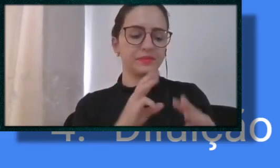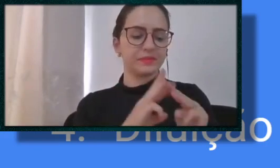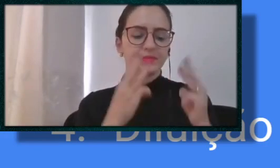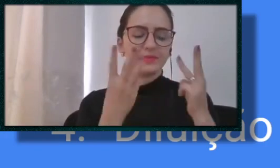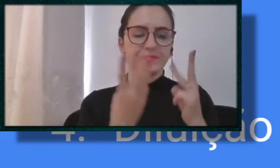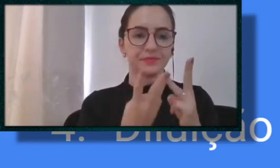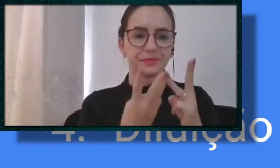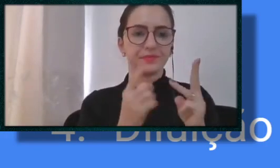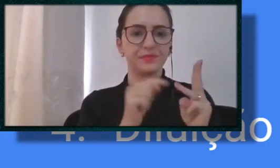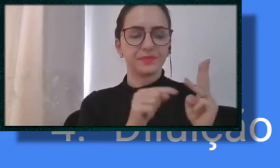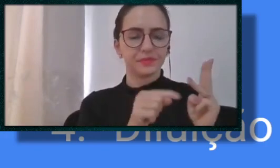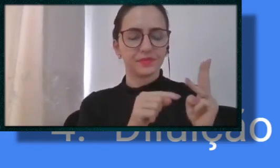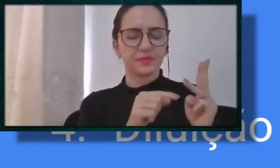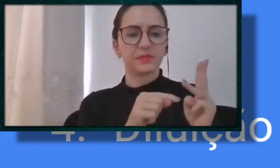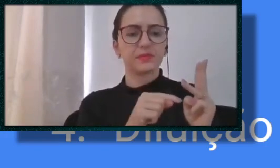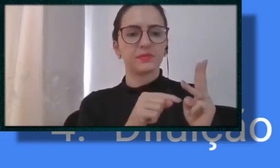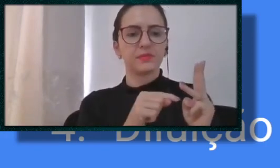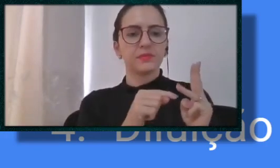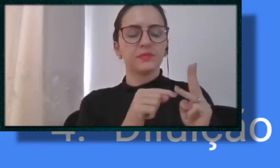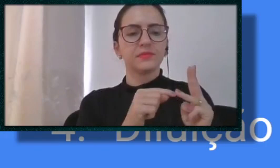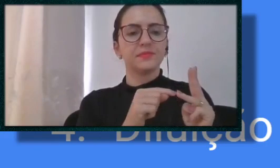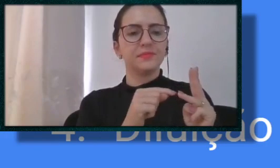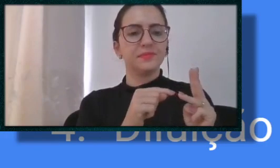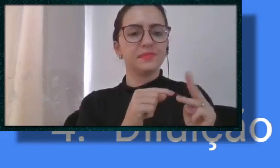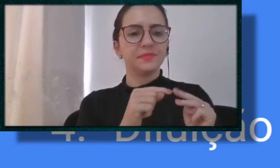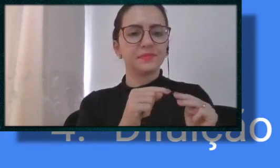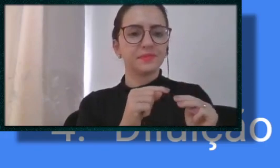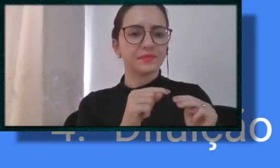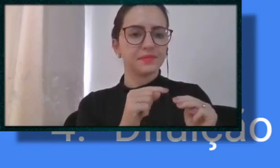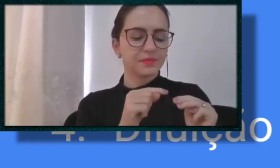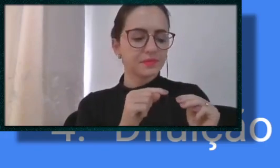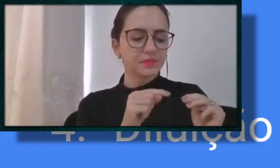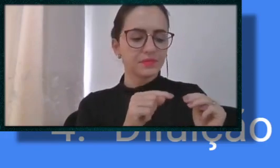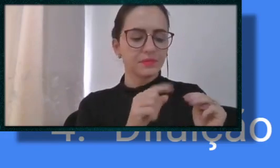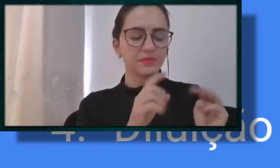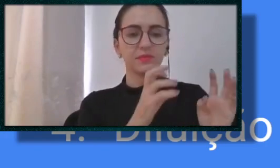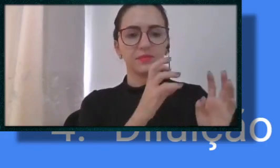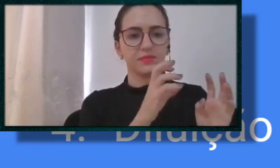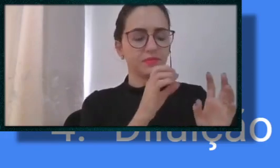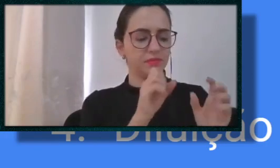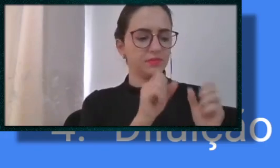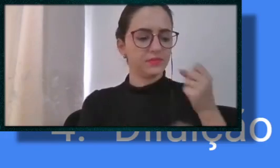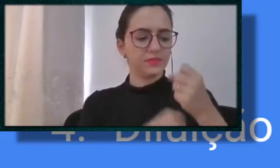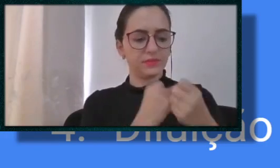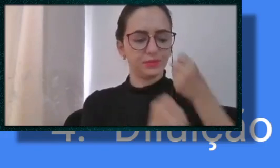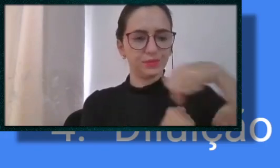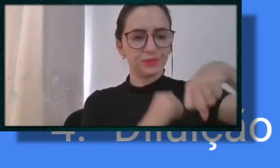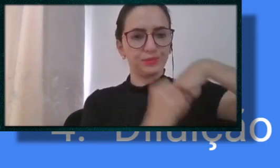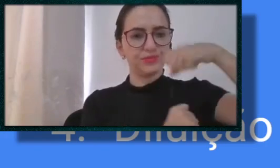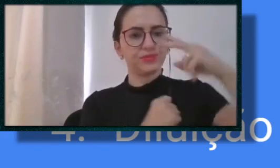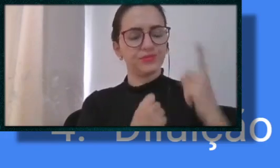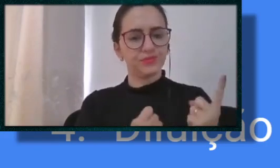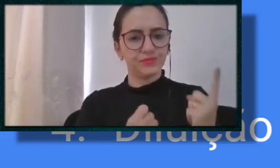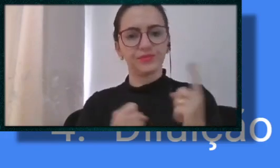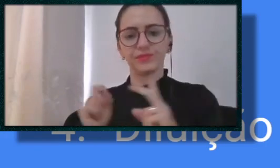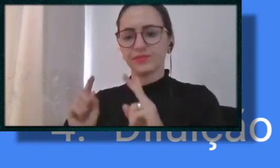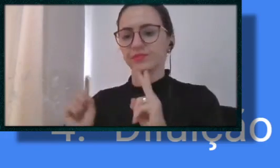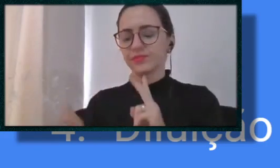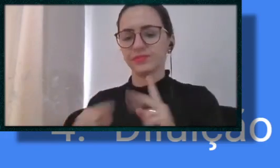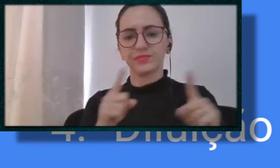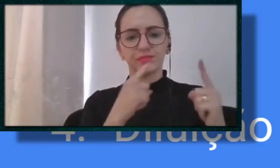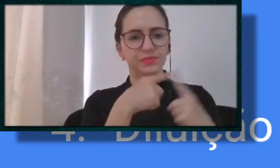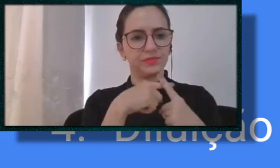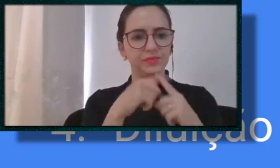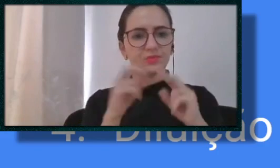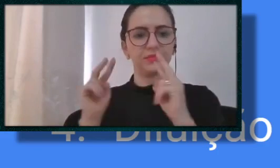tá? Somar com o volume da solução 2, né? Somar o volume da solução 1 com a solução 2 e depois fazer o